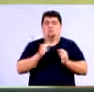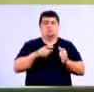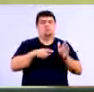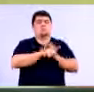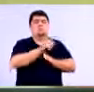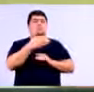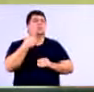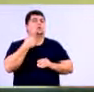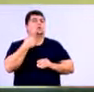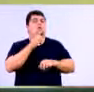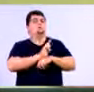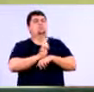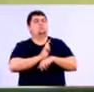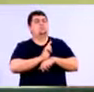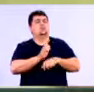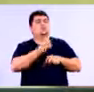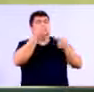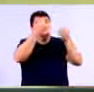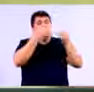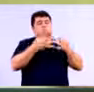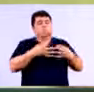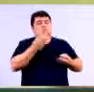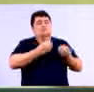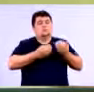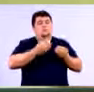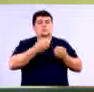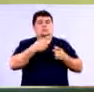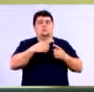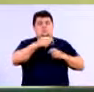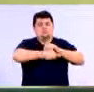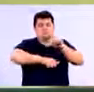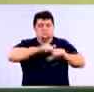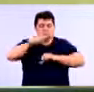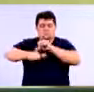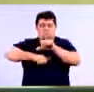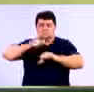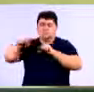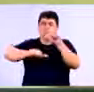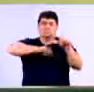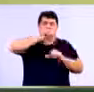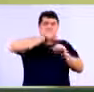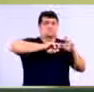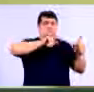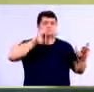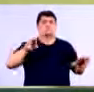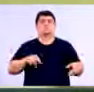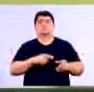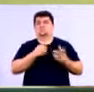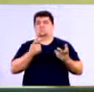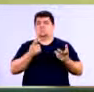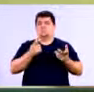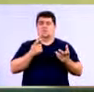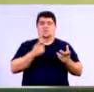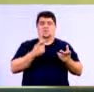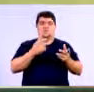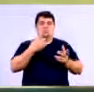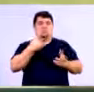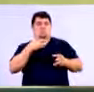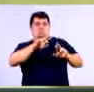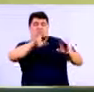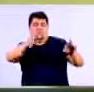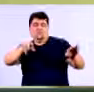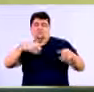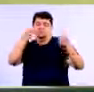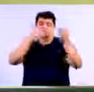gerente da instituição financeira, porque essas são realidades que mudam muito de um dia para o outro, de uma opção de uma instituição financeira para